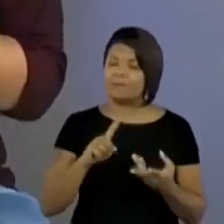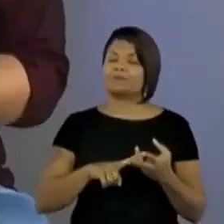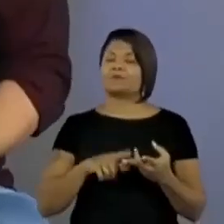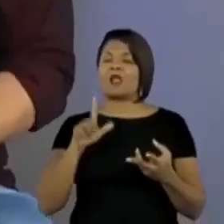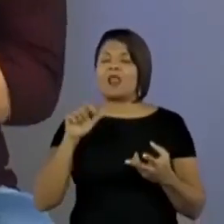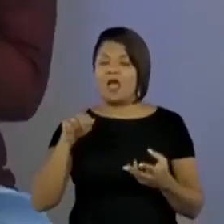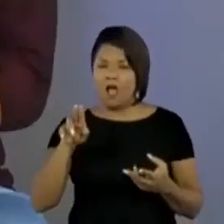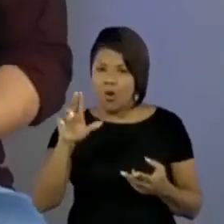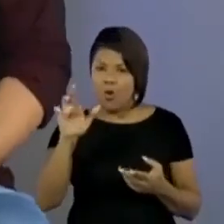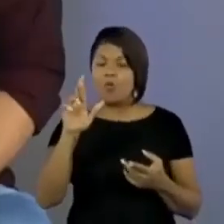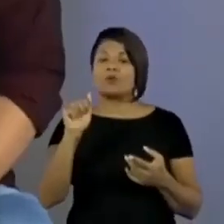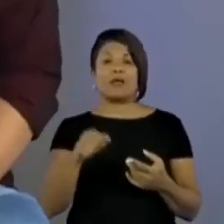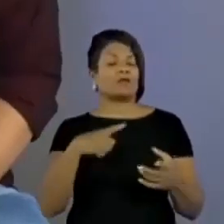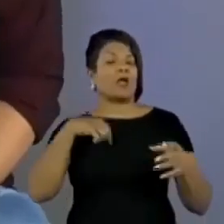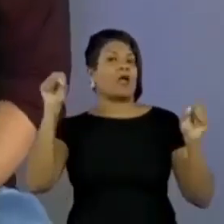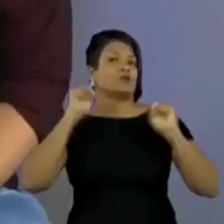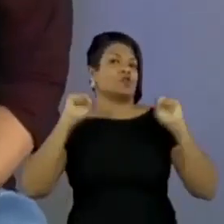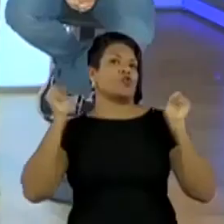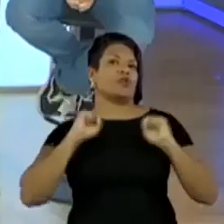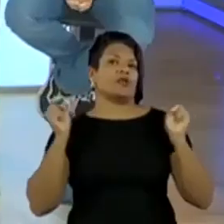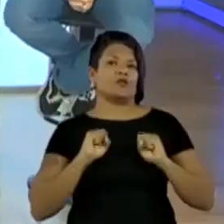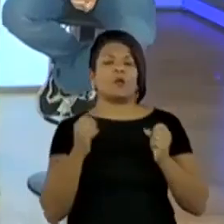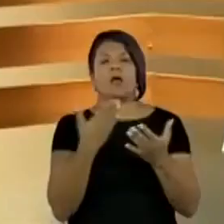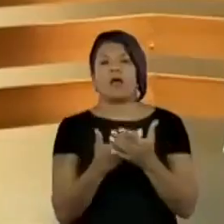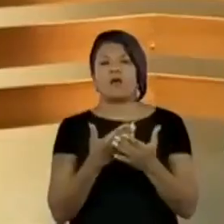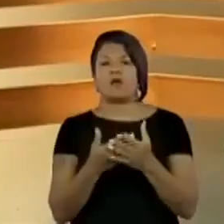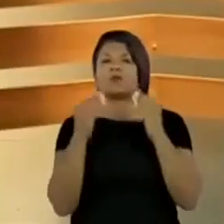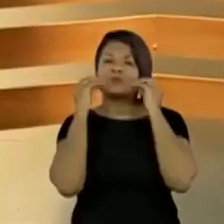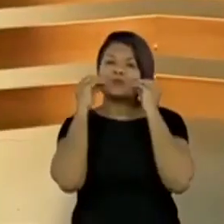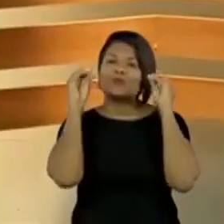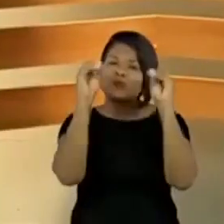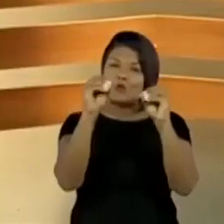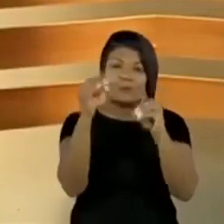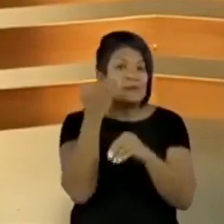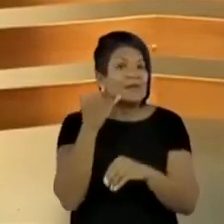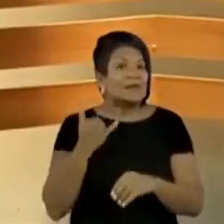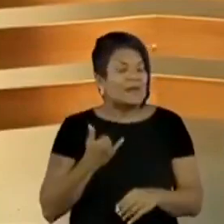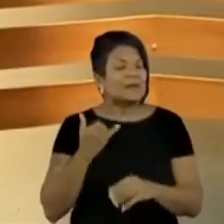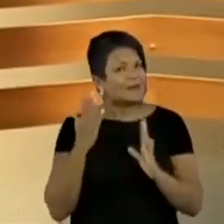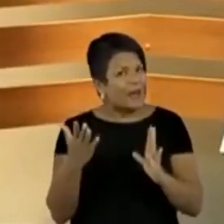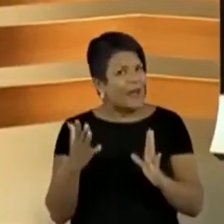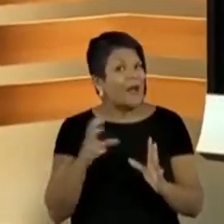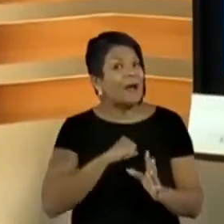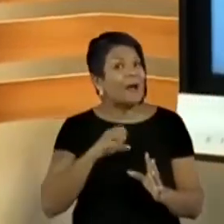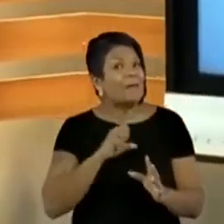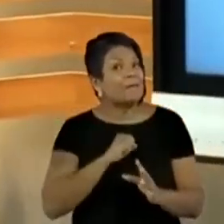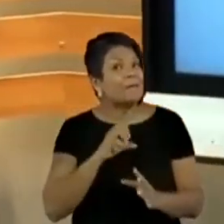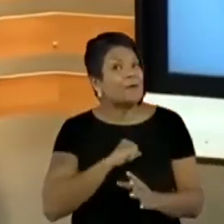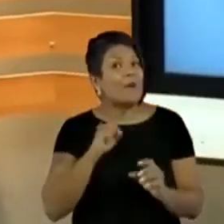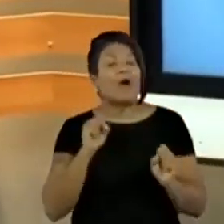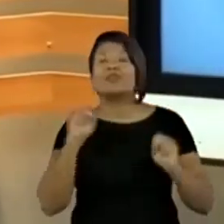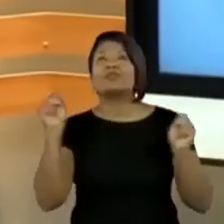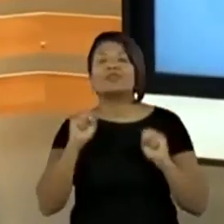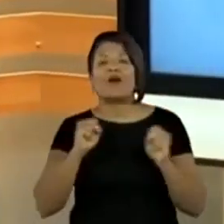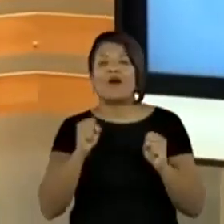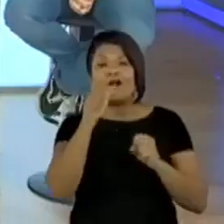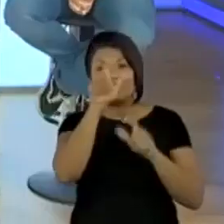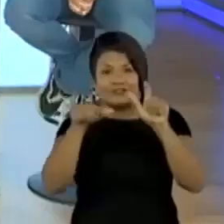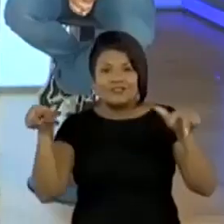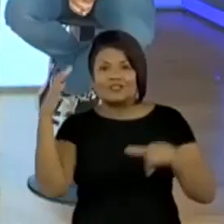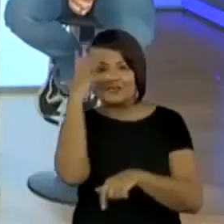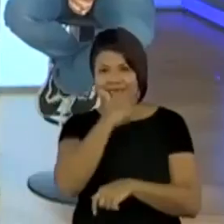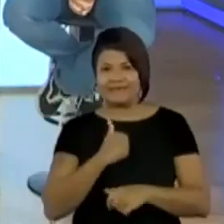eles estão dizendo que estão adorando a aula. Beijo, biliga, amo, adoro, gente linda. Vamos